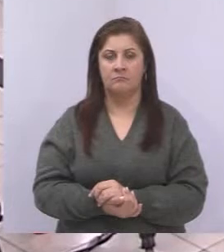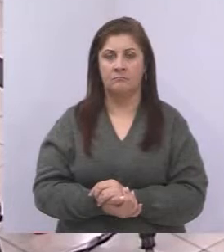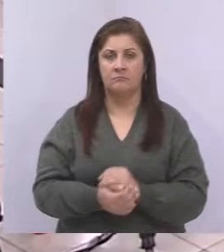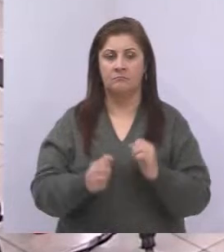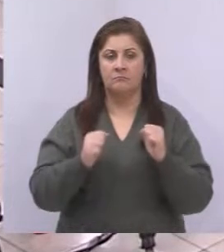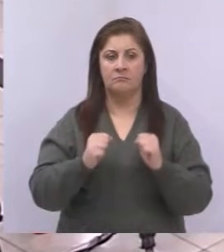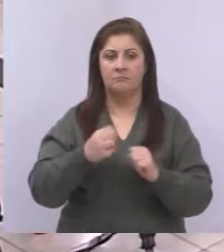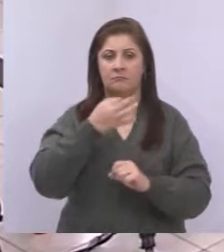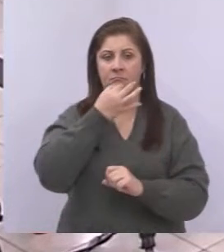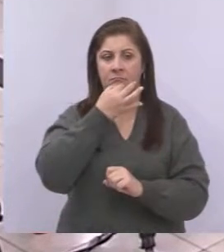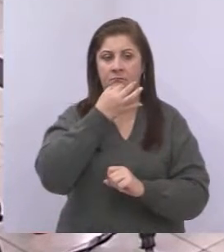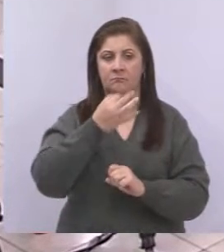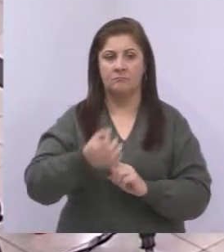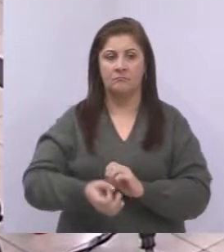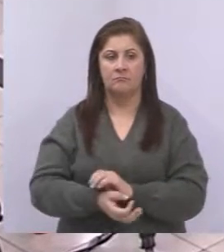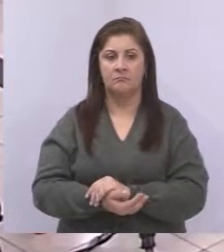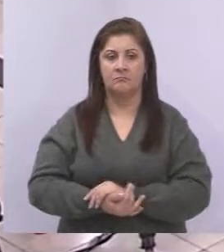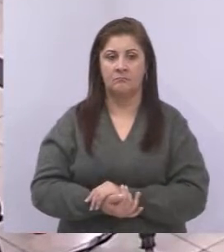Projeto continua em discussão.